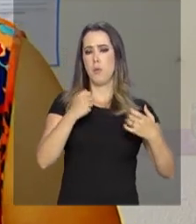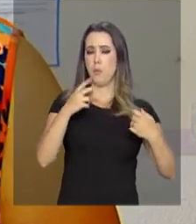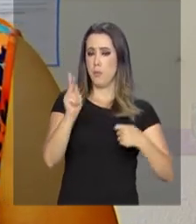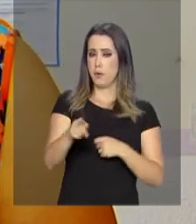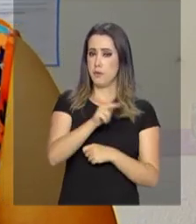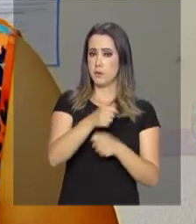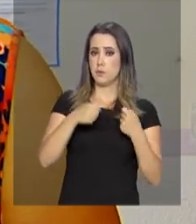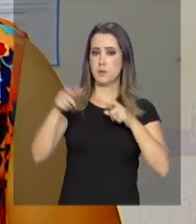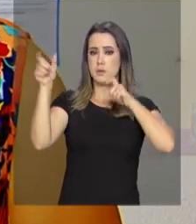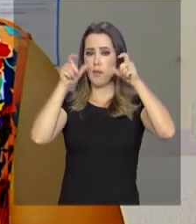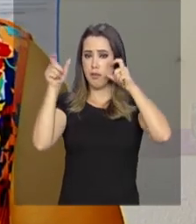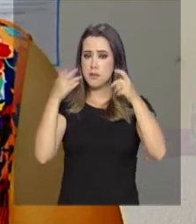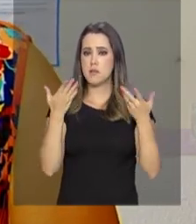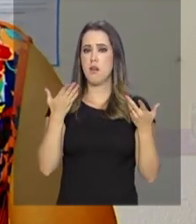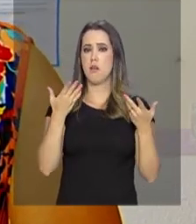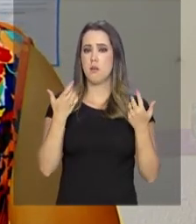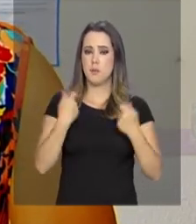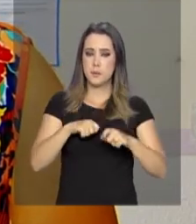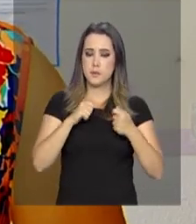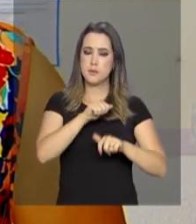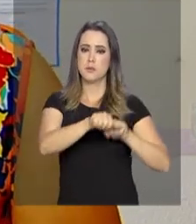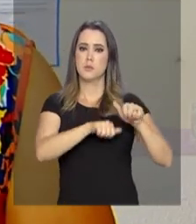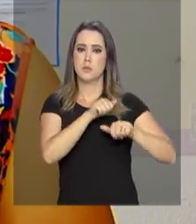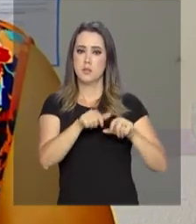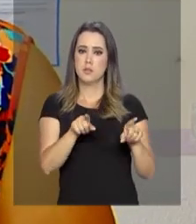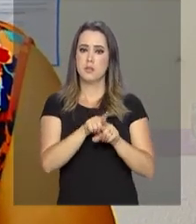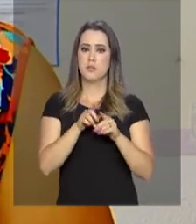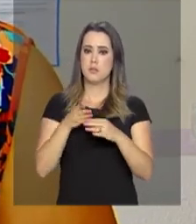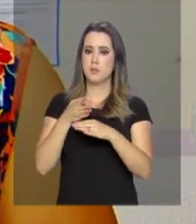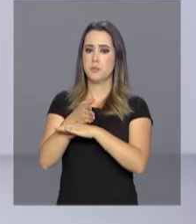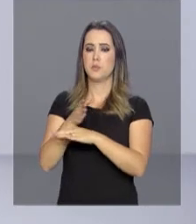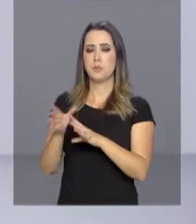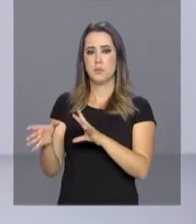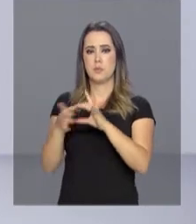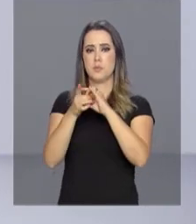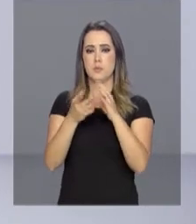precisa estar atento. Ele precisa também acessar esse aluno.